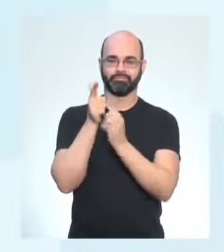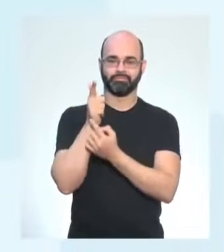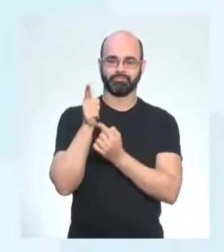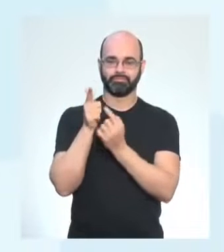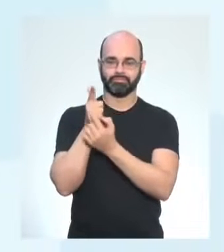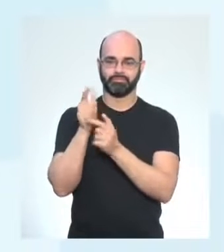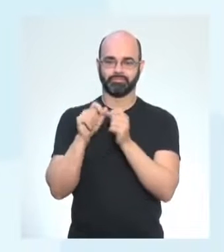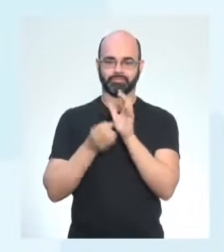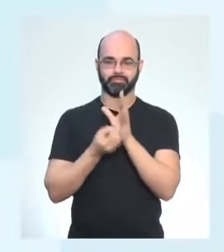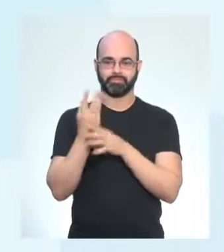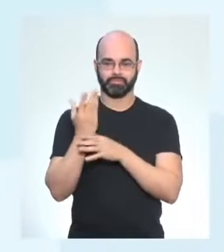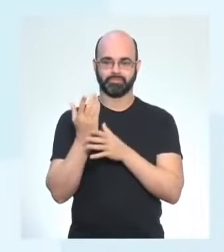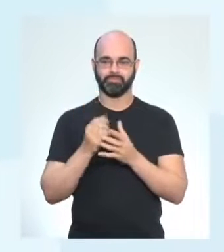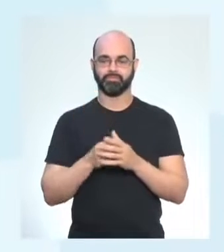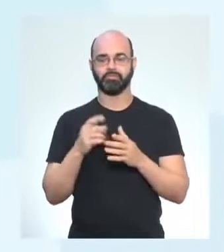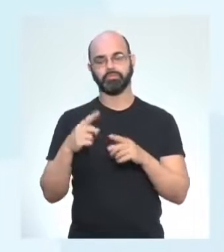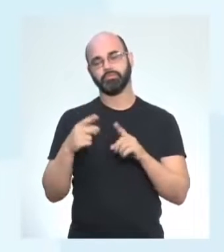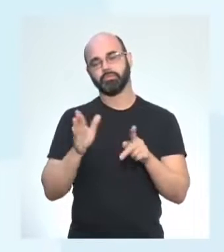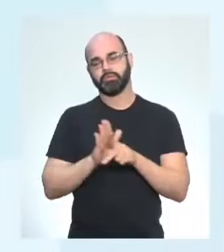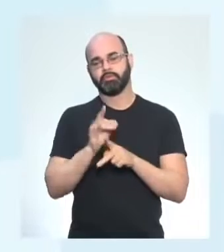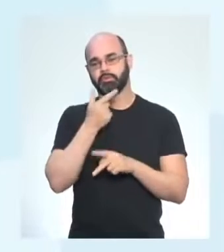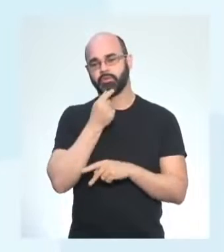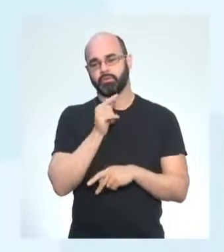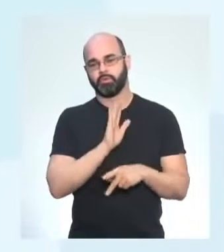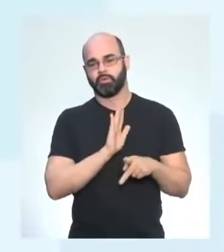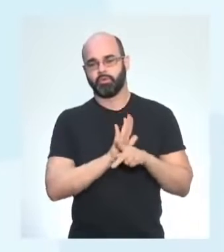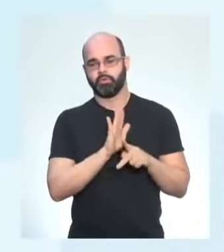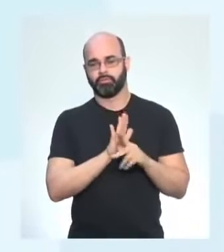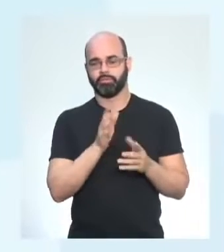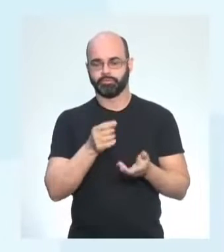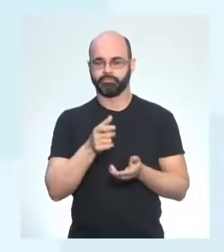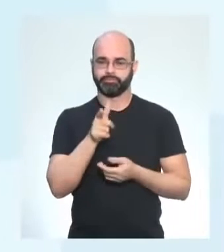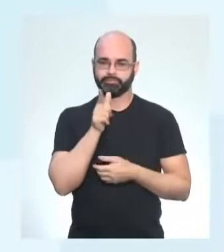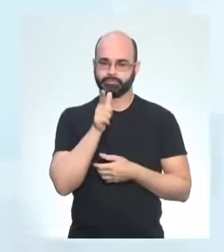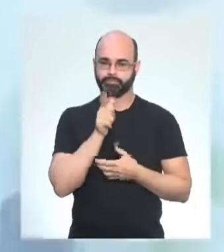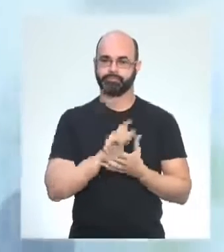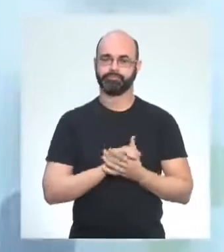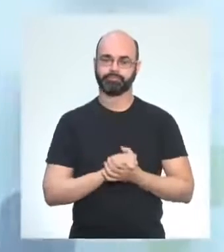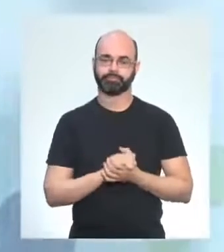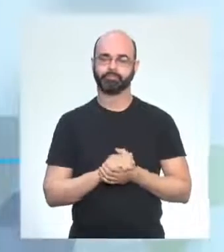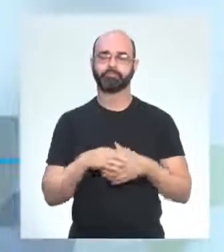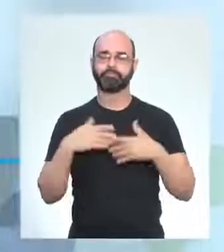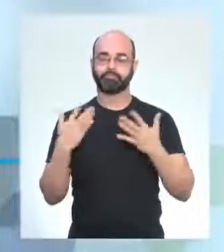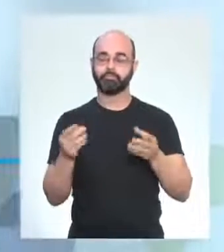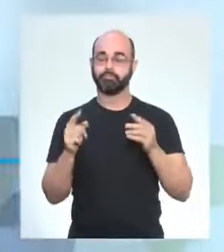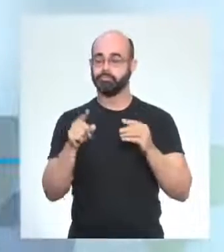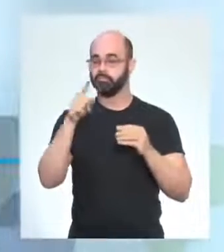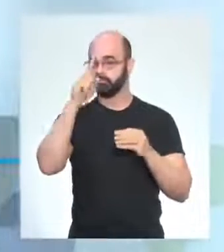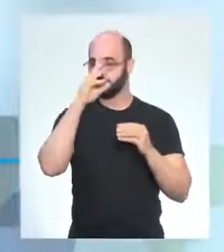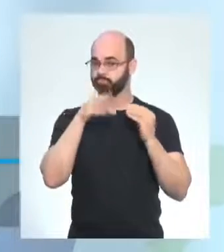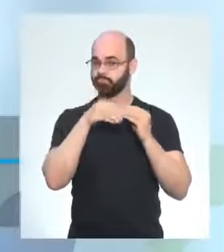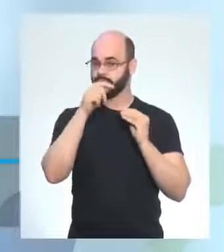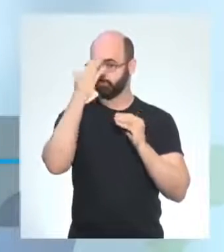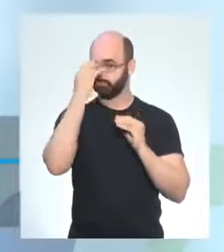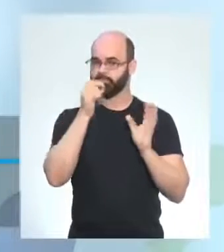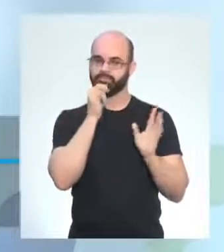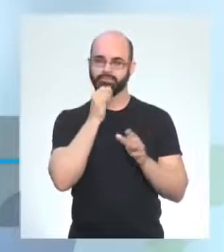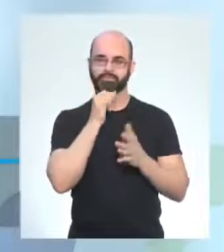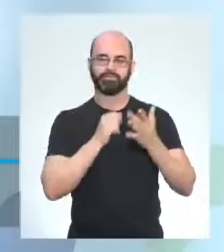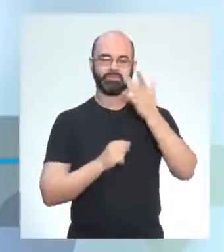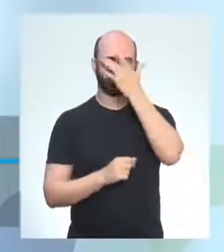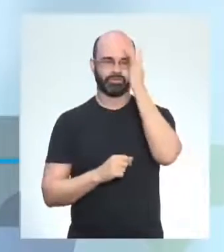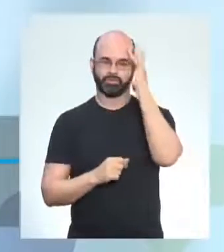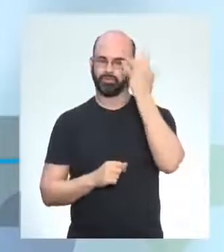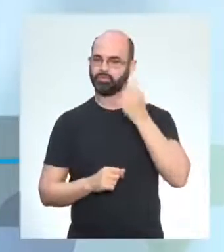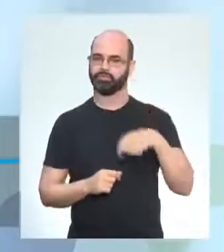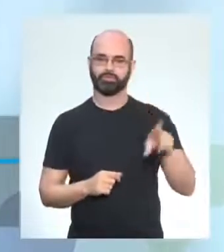e manutenção das características sexuais masculinas. E aí é bom fazer um adendo, né? A gente vê muitas vezes aí o pessoal que não precisa,